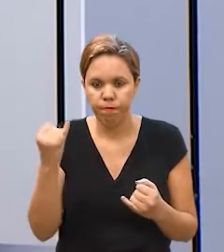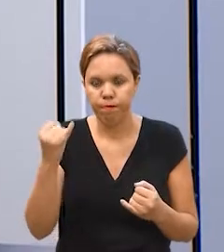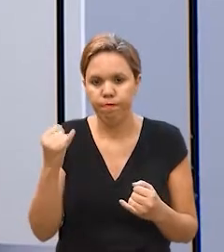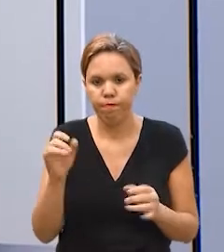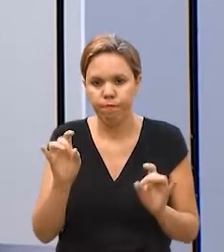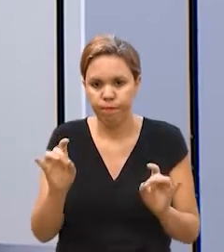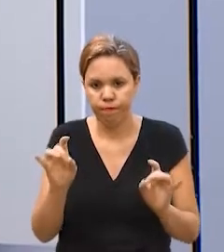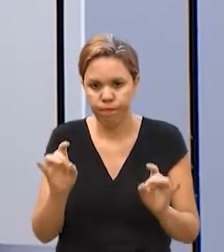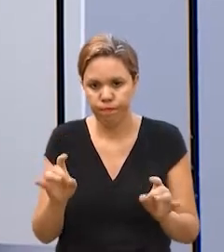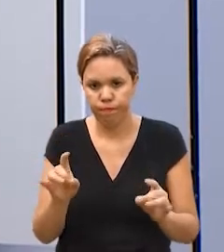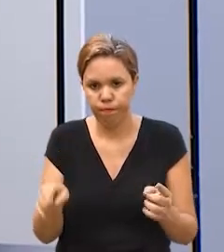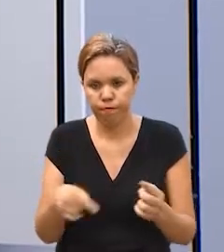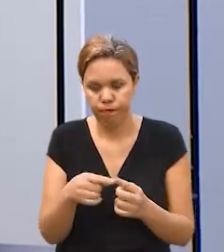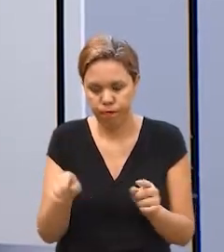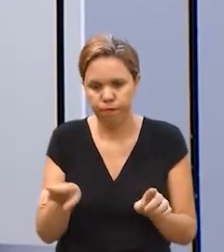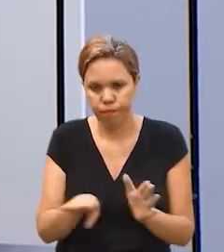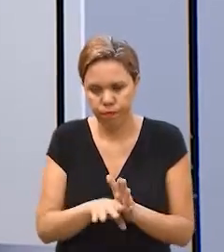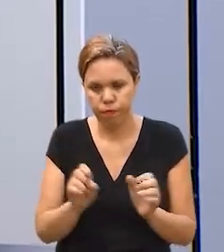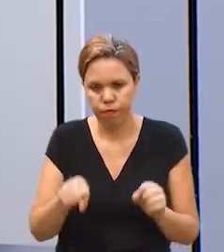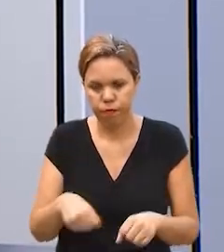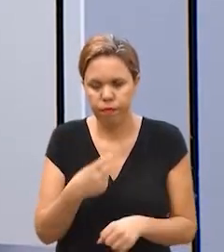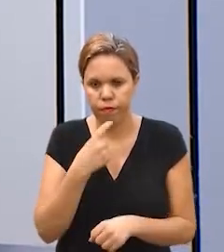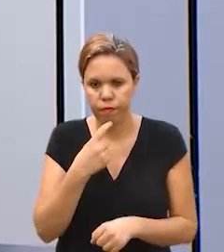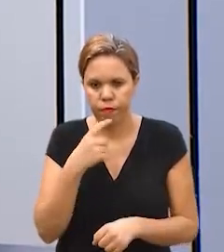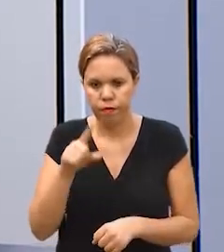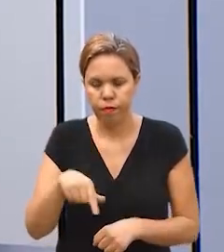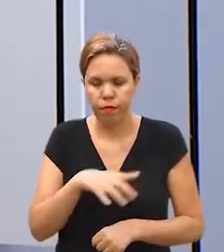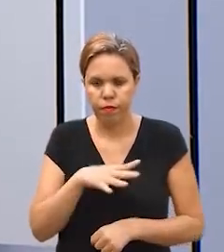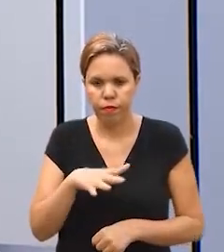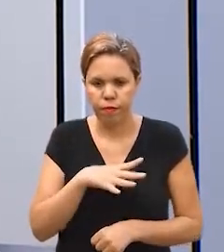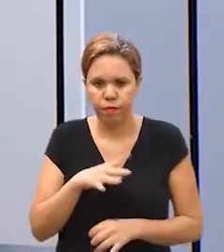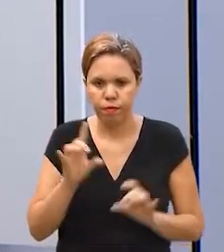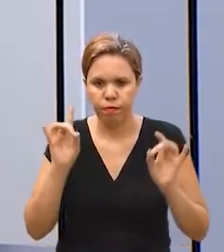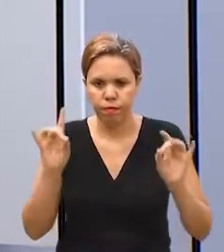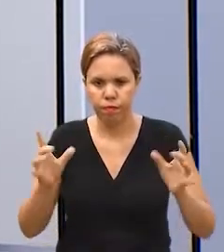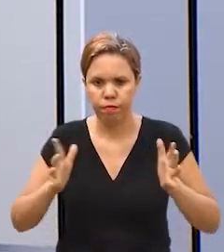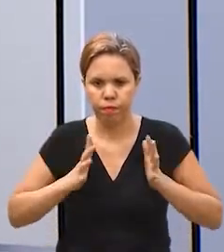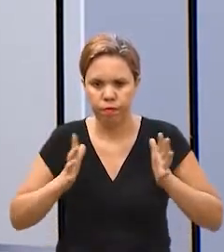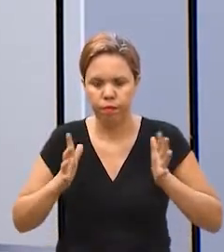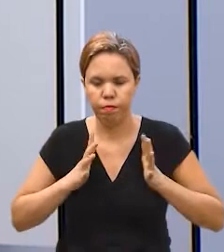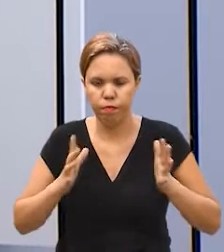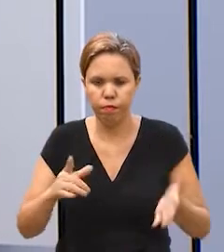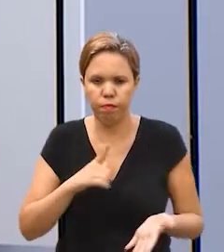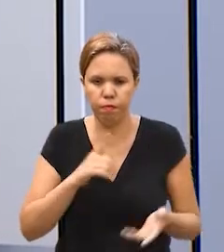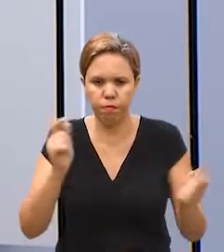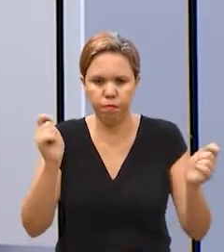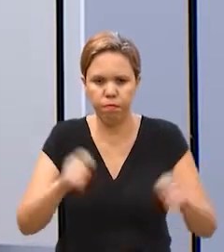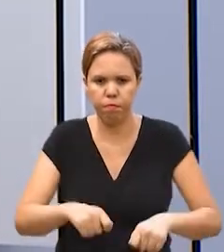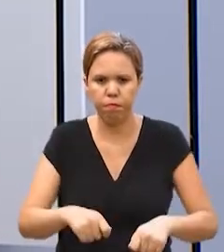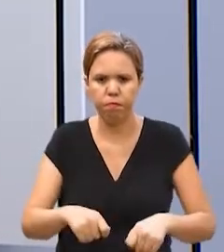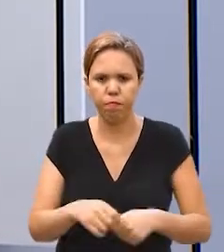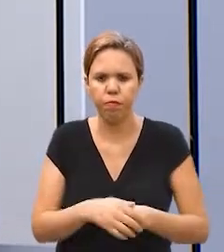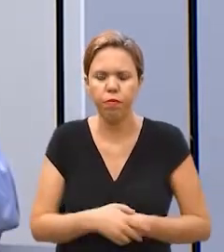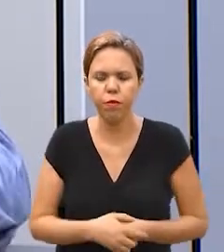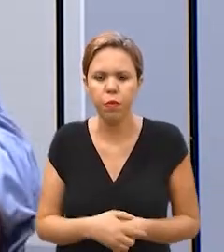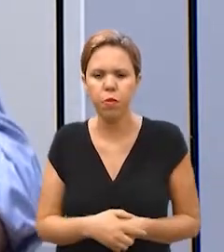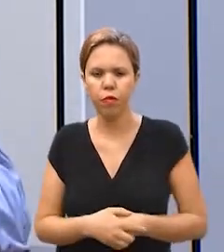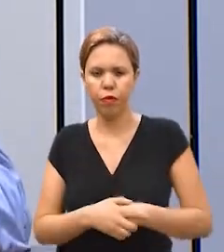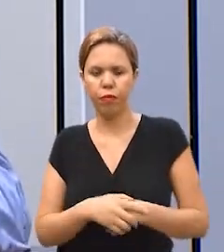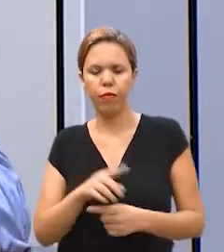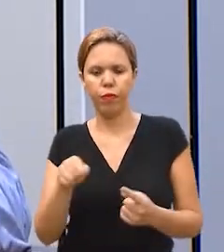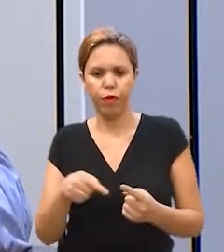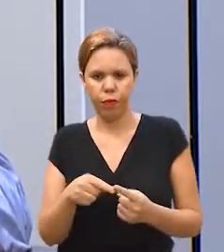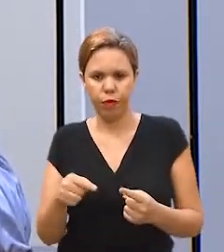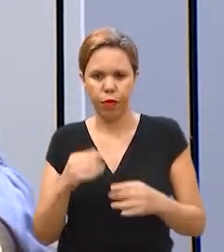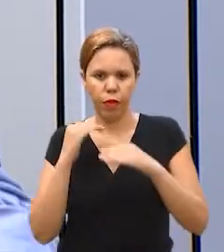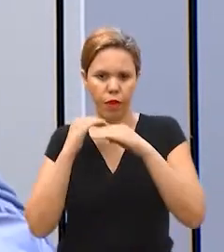e alcançável, né? Porque Campinas é uma cidade muito rica, que tem possibilidades de